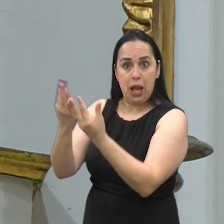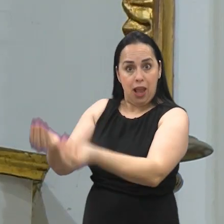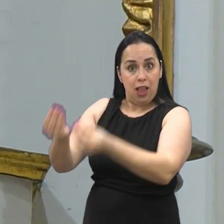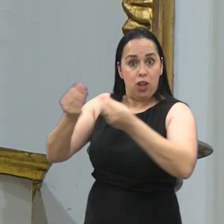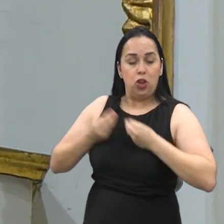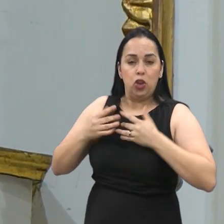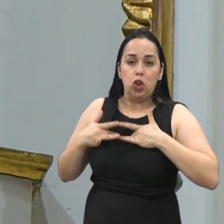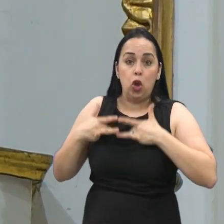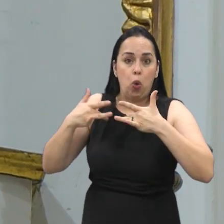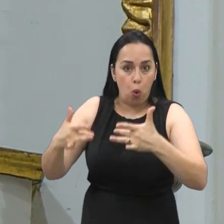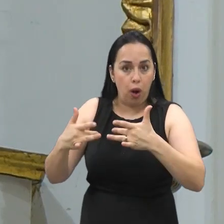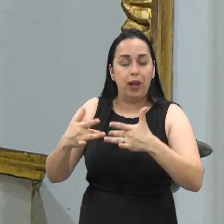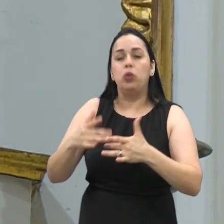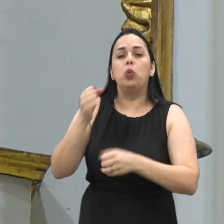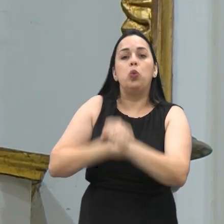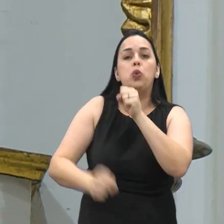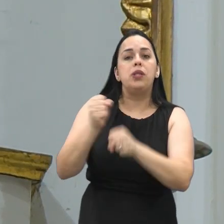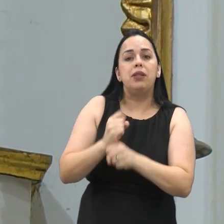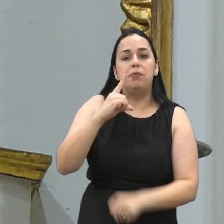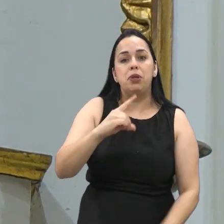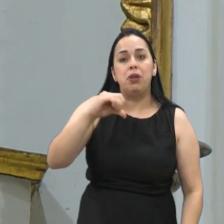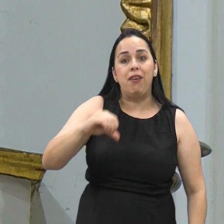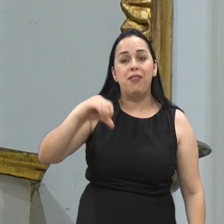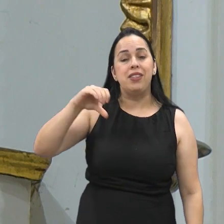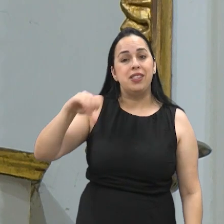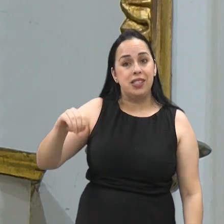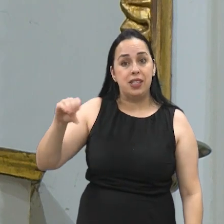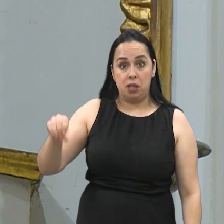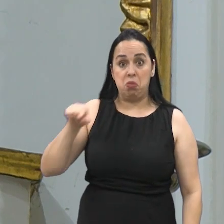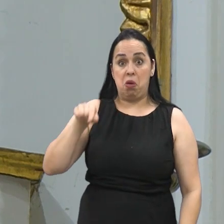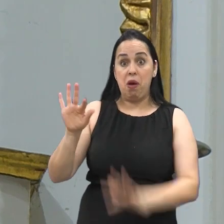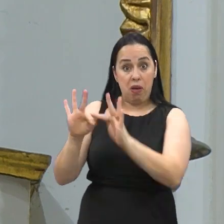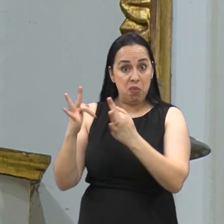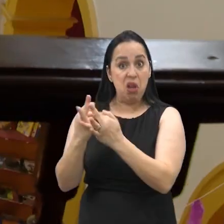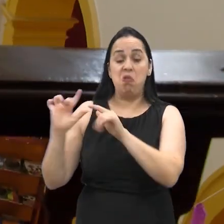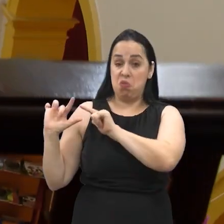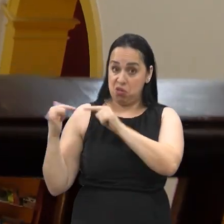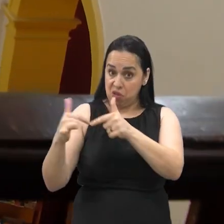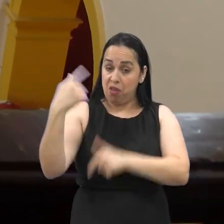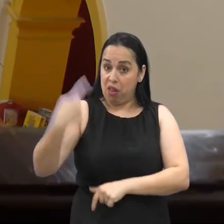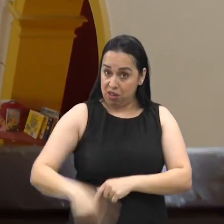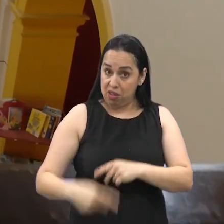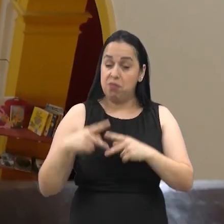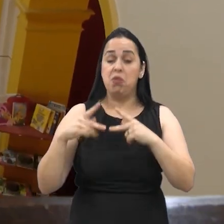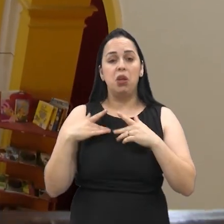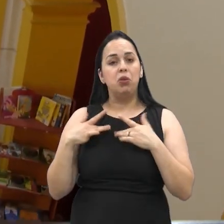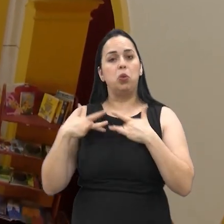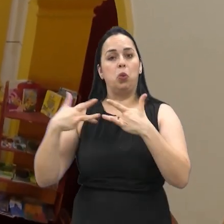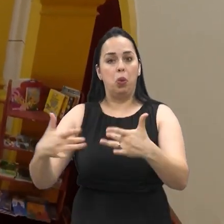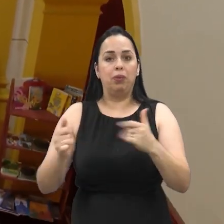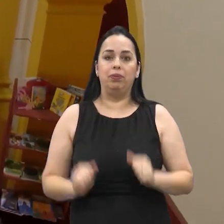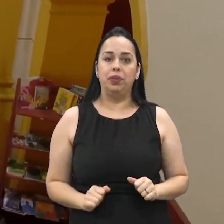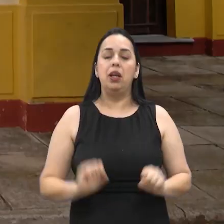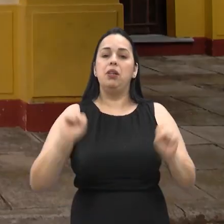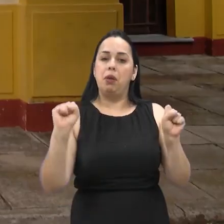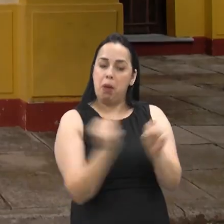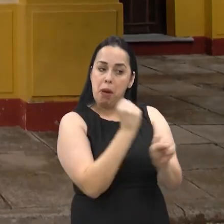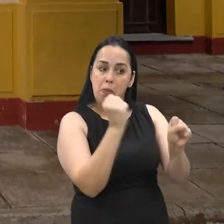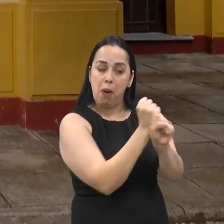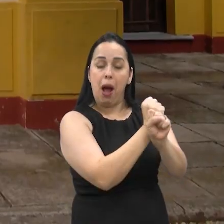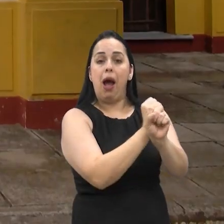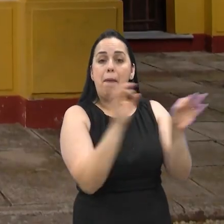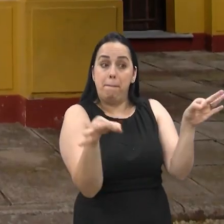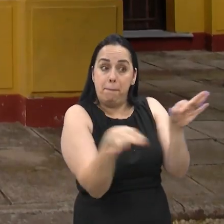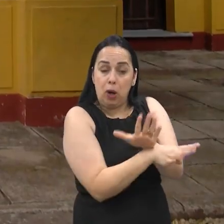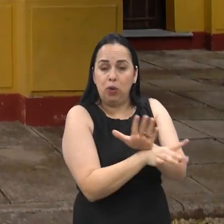dos anos 1900 pela família Cursino, tradicional na cidade. A partir da construção do retábulo, surgiu